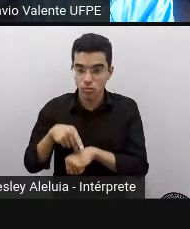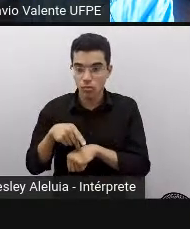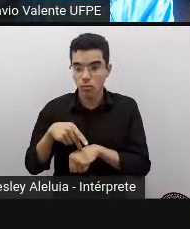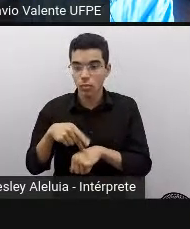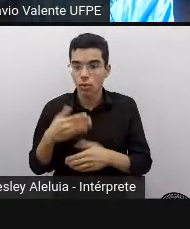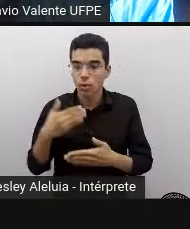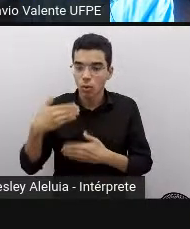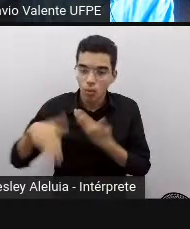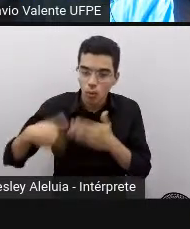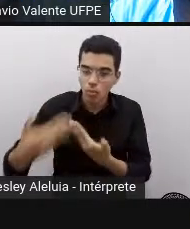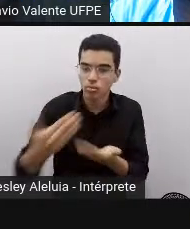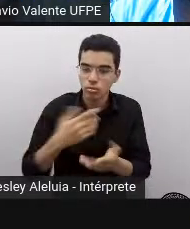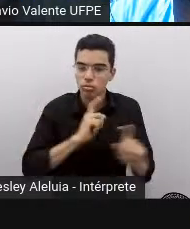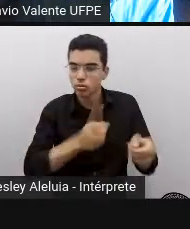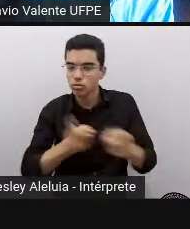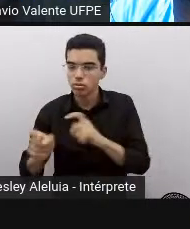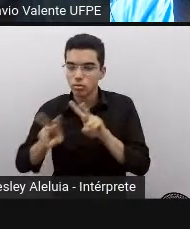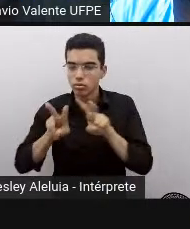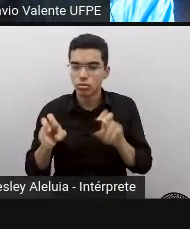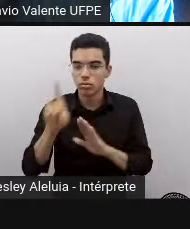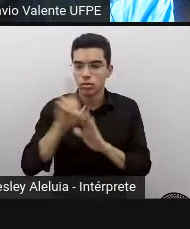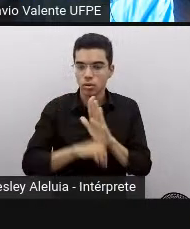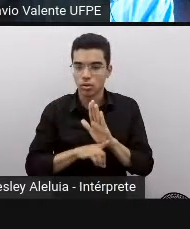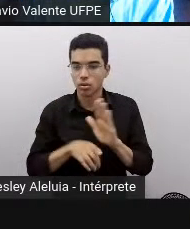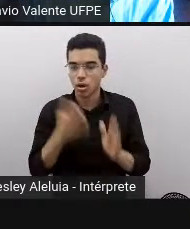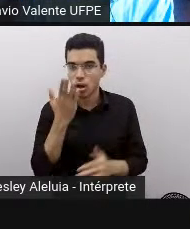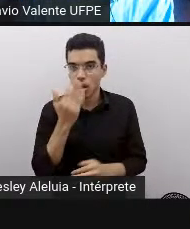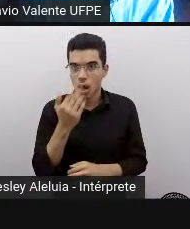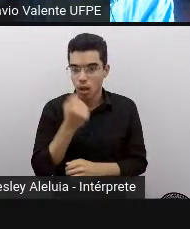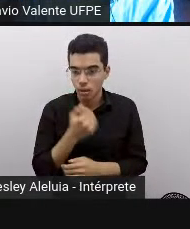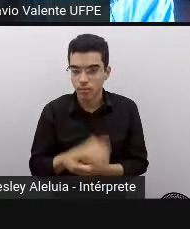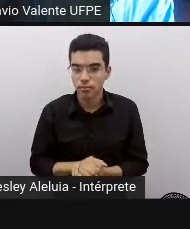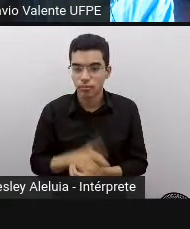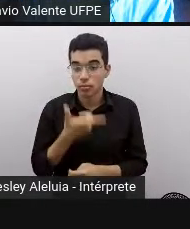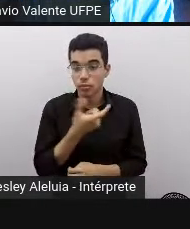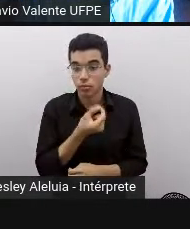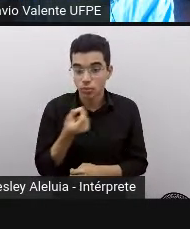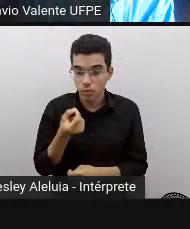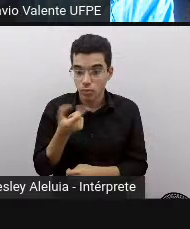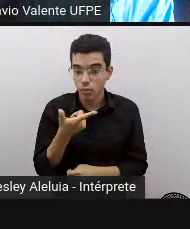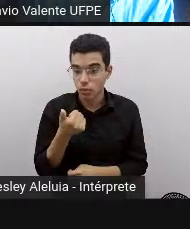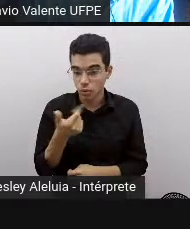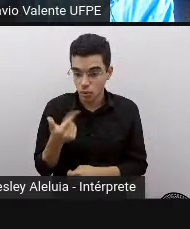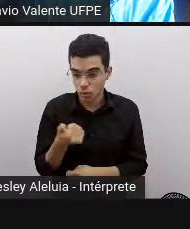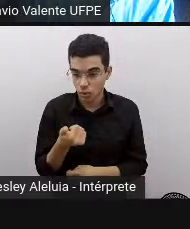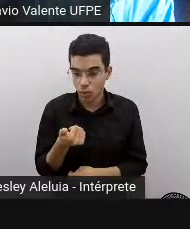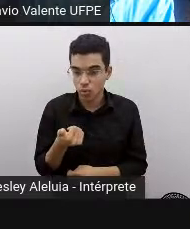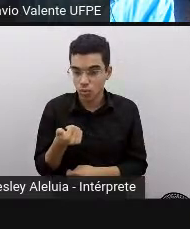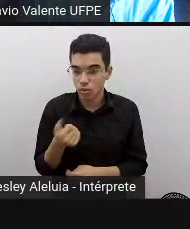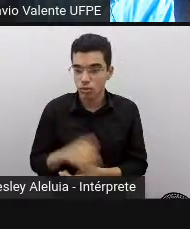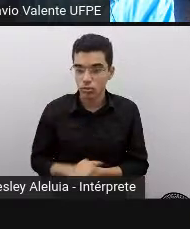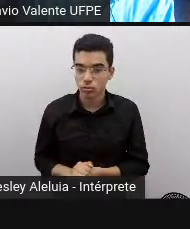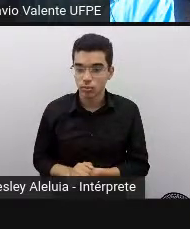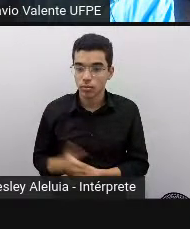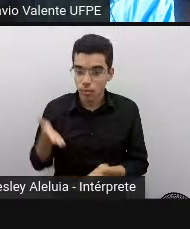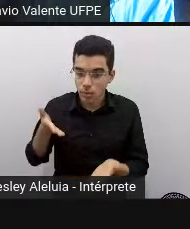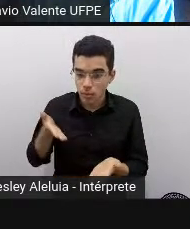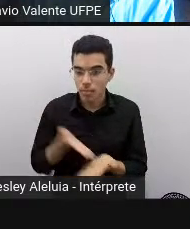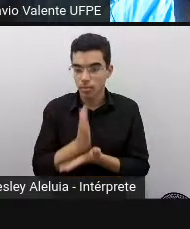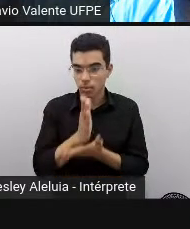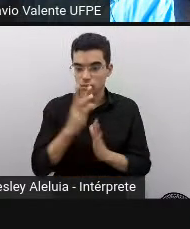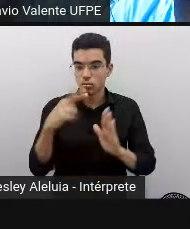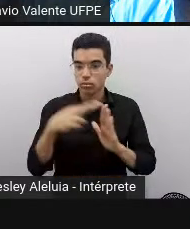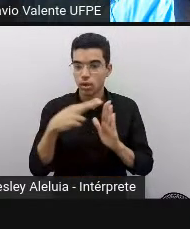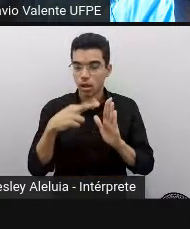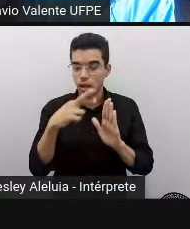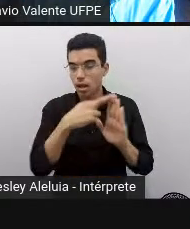humano à alimentação. Em 2012, foram aprovadas diretrizes voluntárias para a governança responsável da terra e recursos pesqueiros e